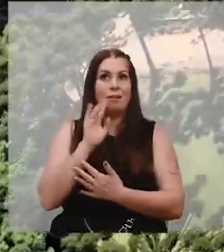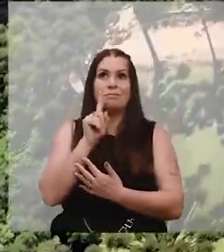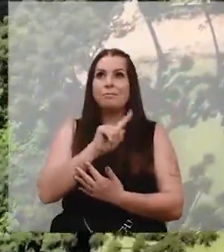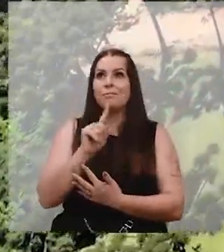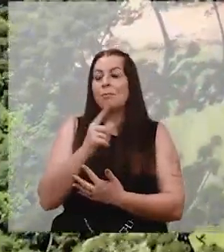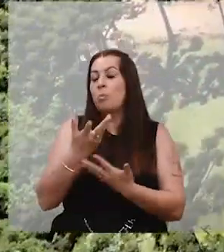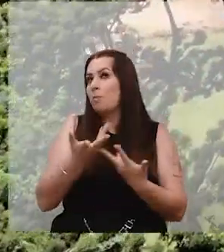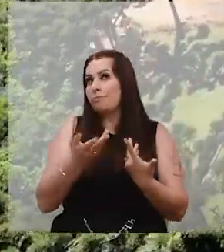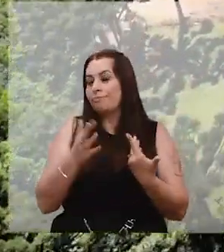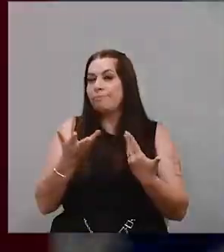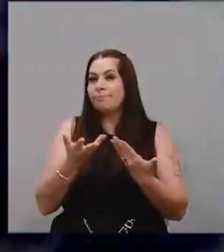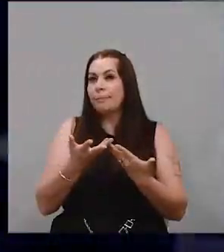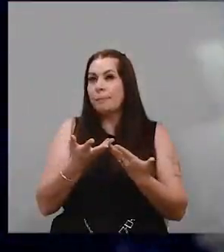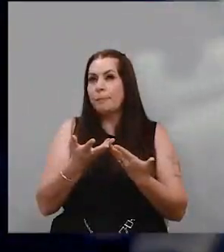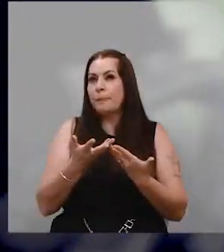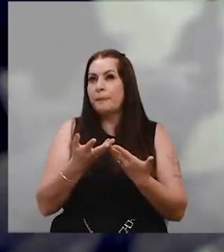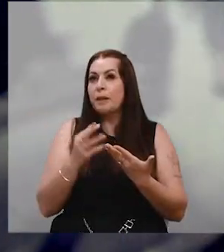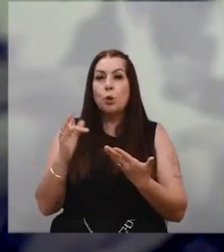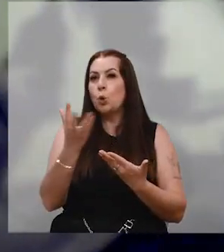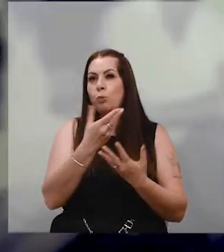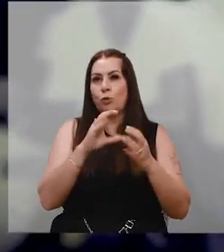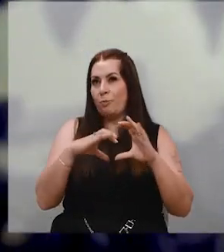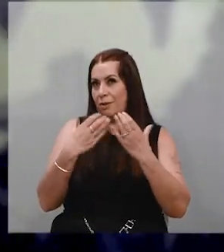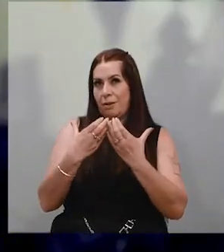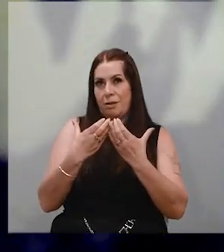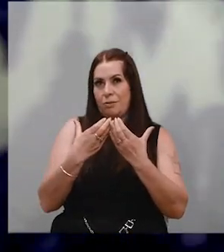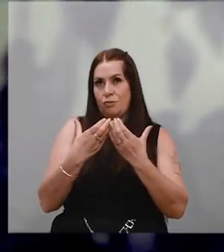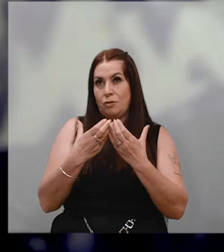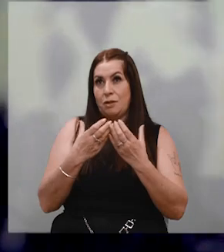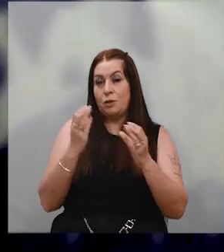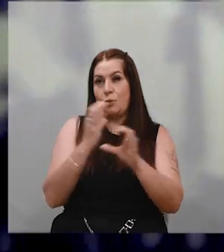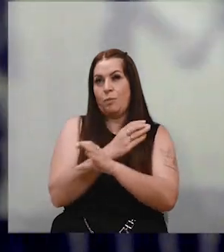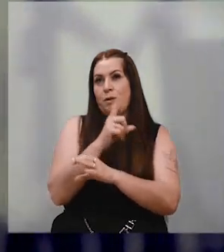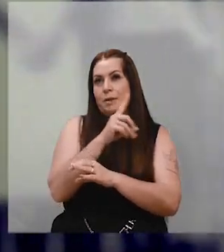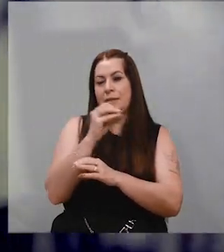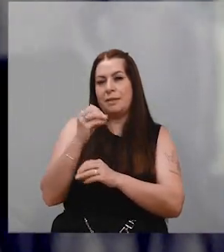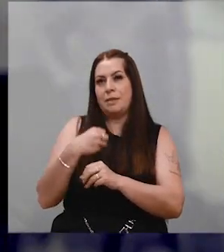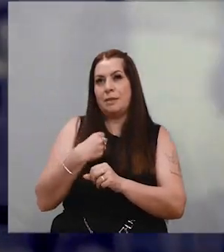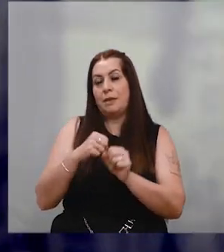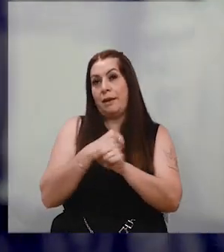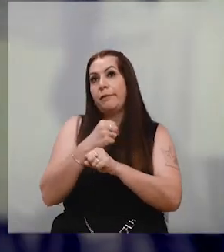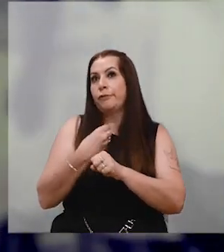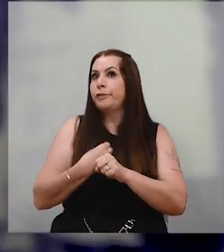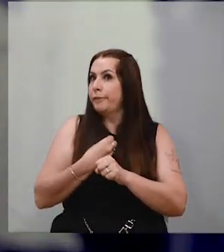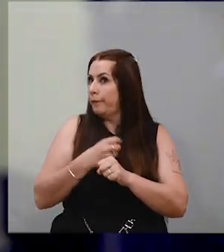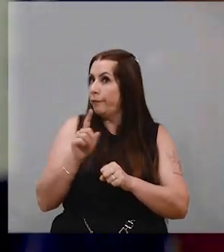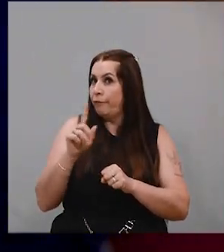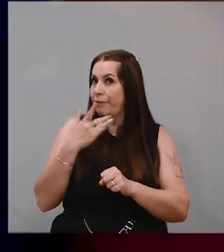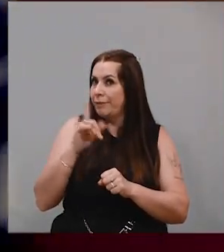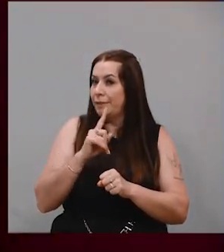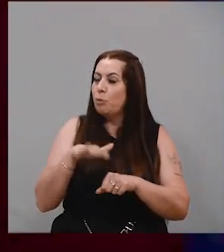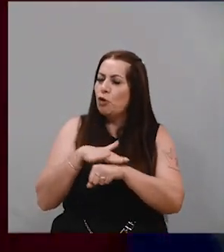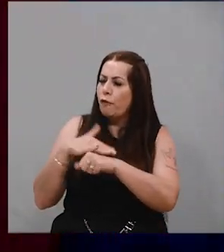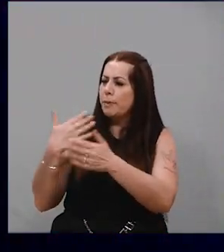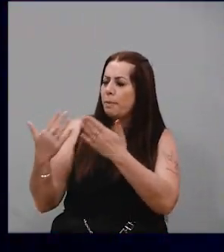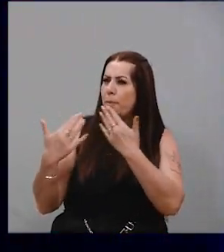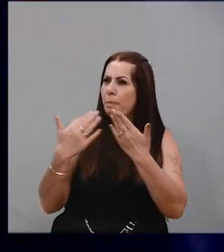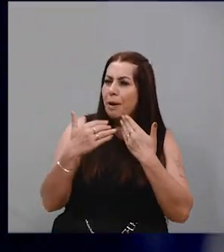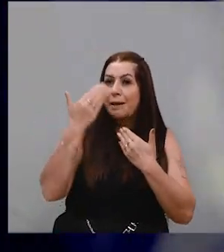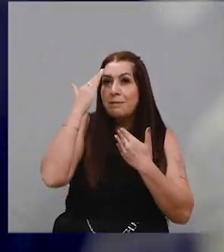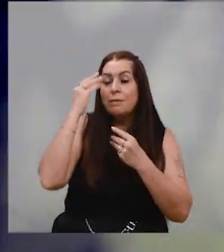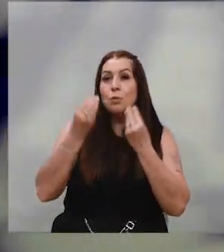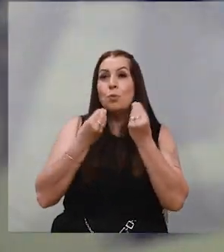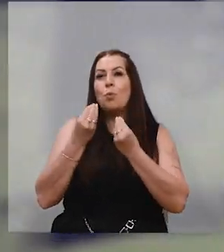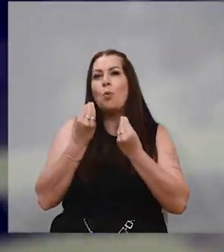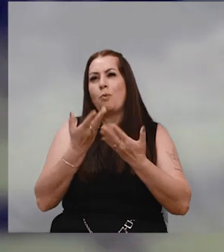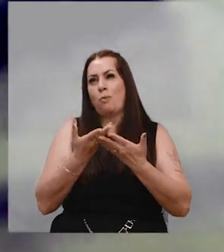é toda a comunidade que completa 100 anos de existência, né? E aí a gente pôde conversar com a comunidade para entender